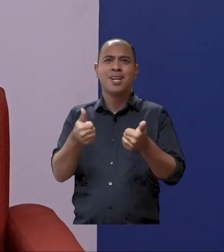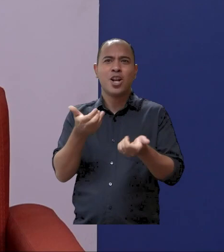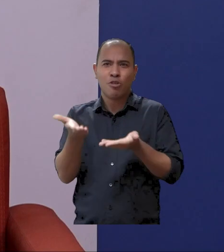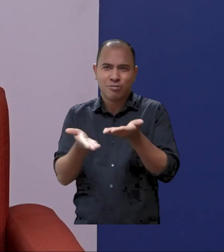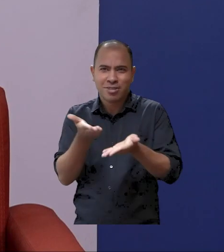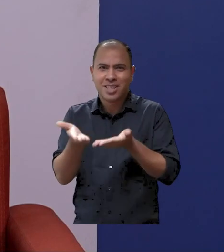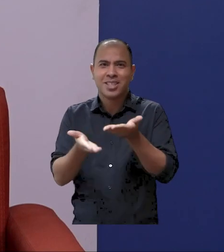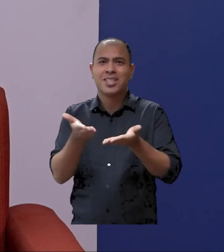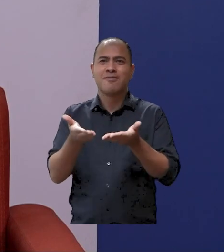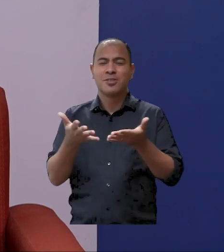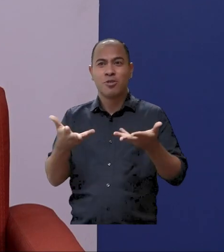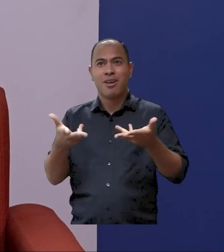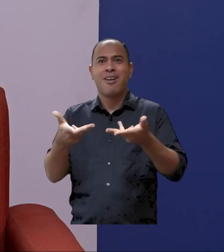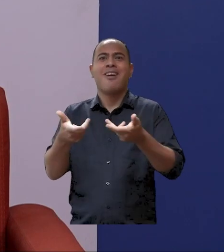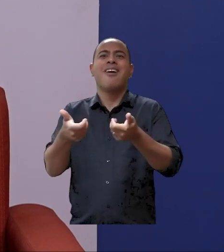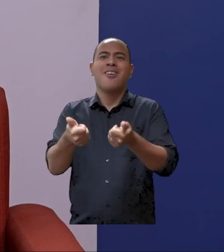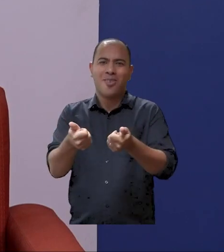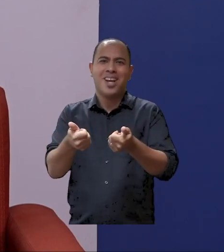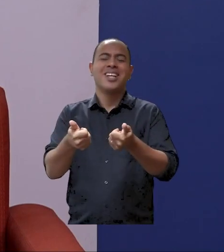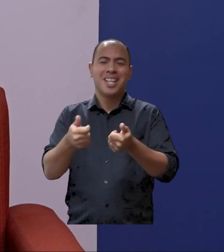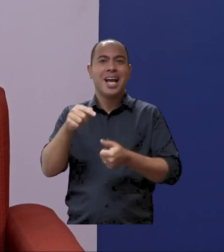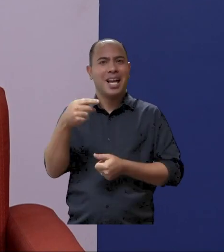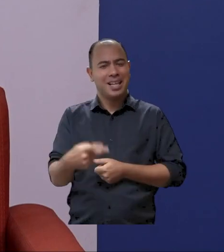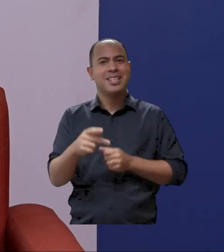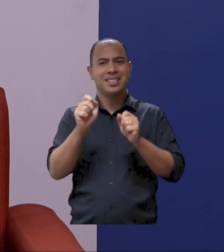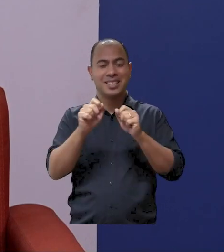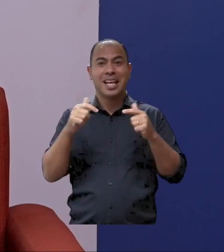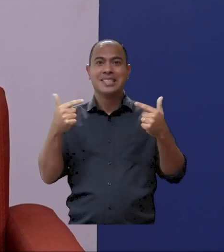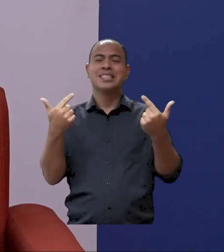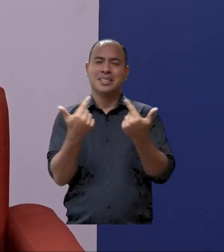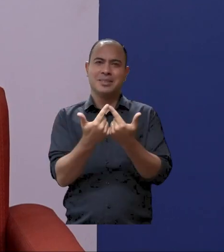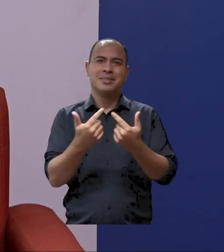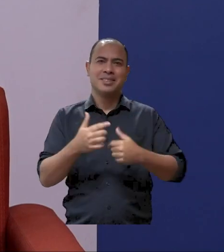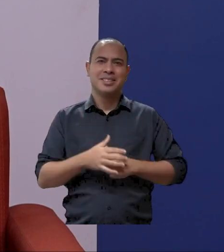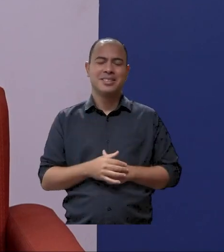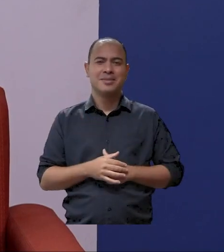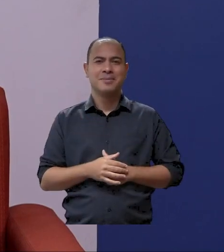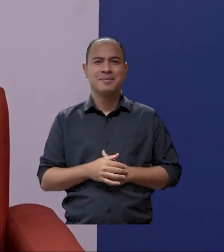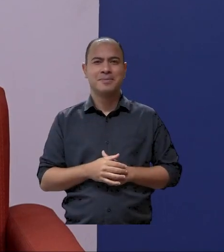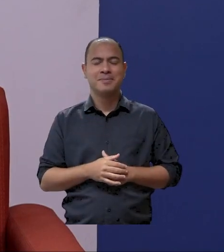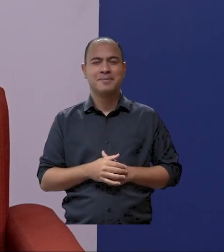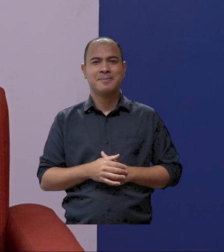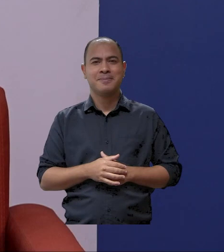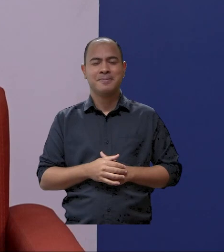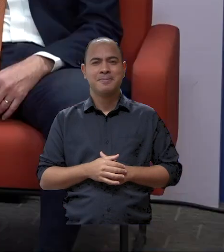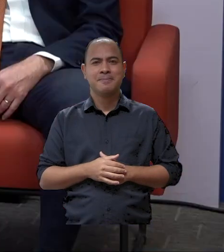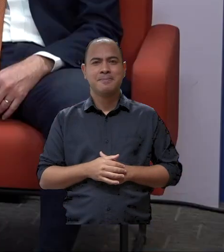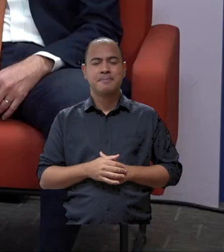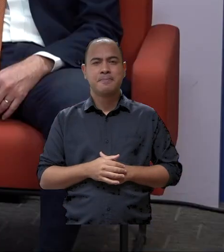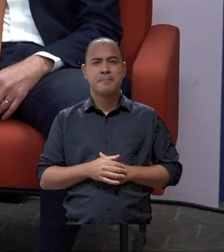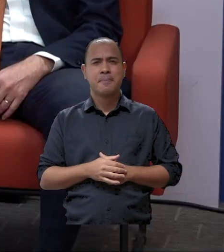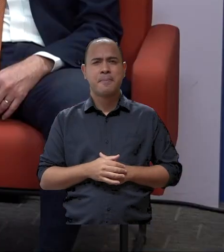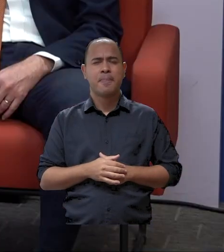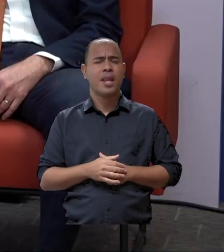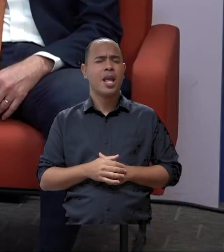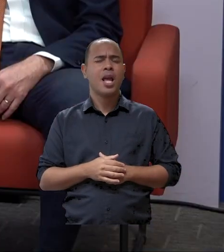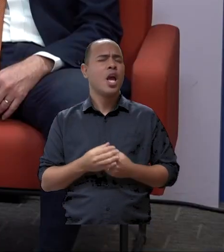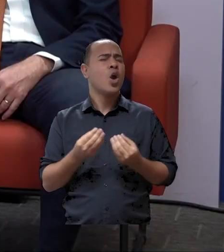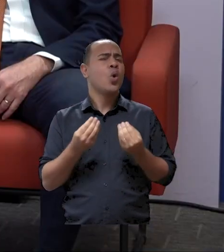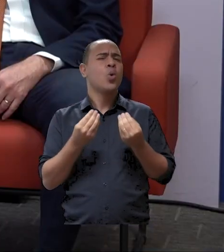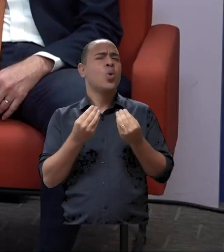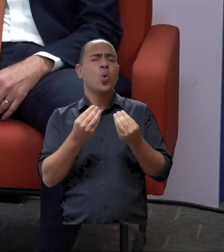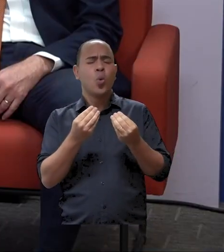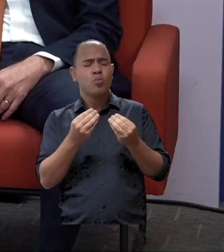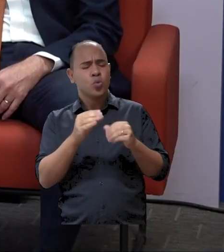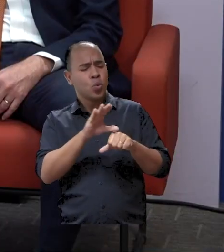qualidade dos serviços prestados pelos servidores aqui da Assembleia Legislativa. Bom, e como é